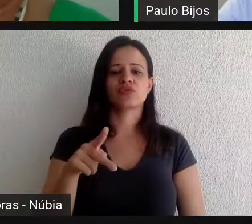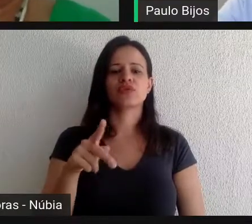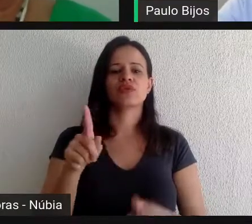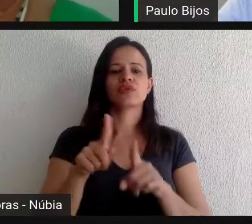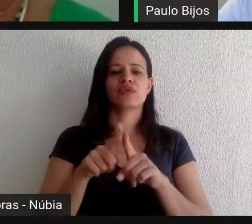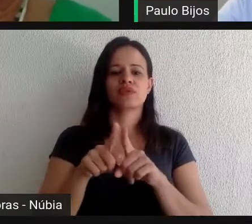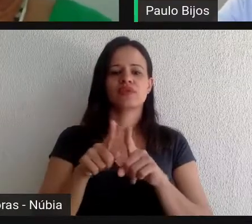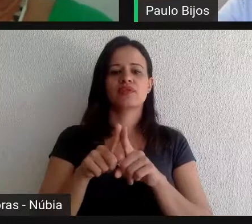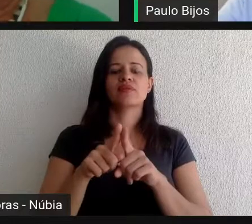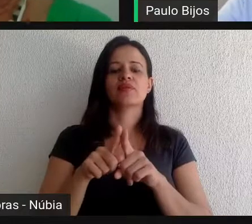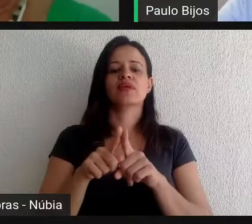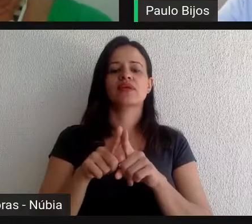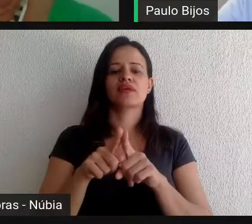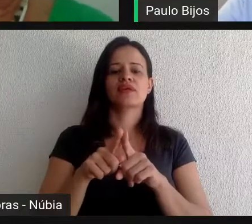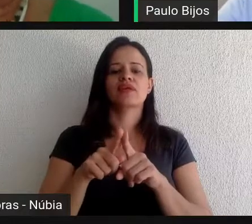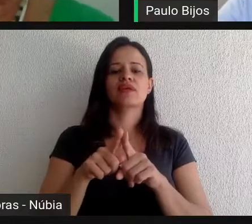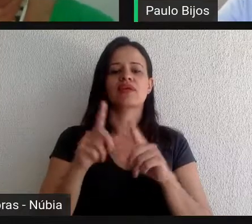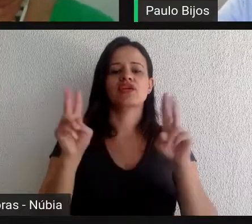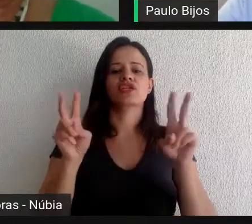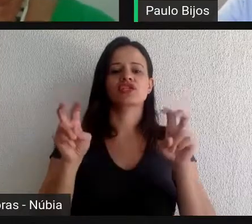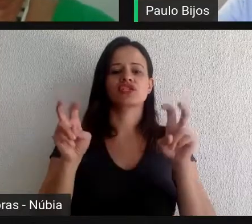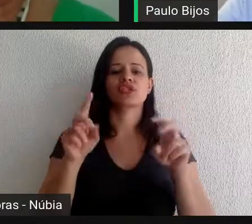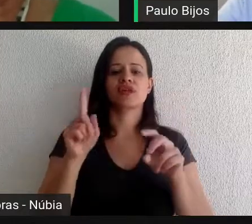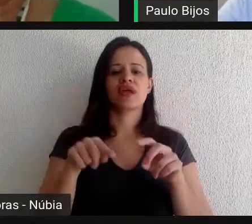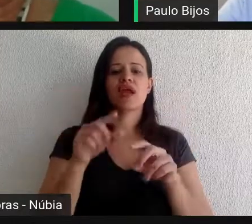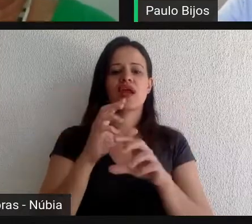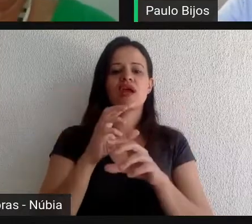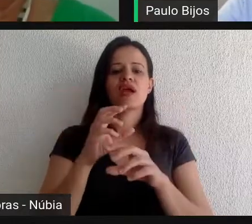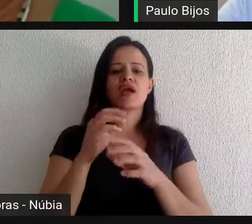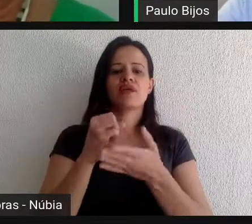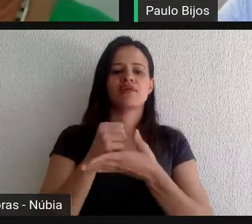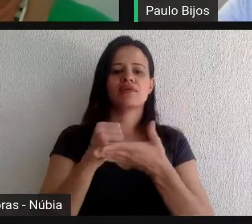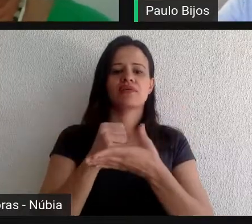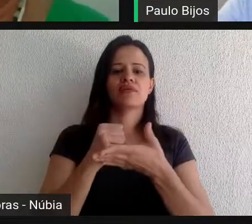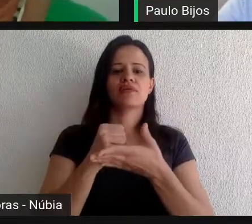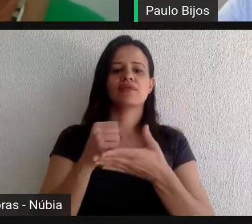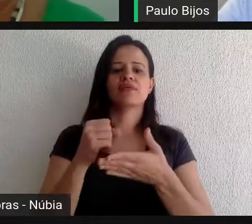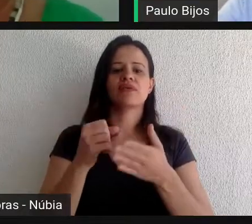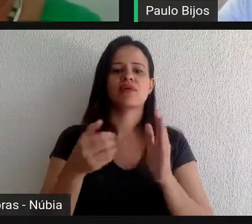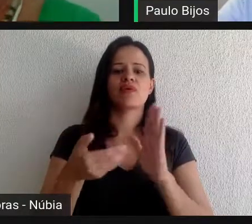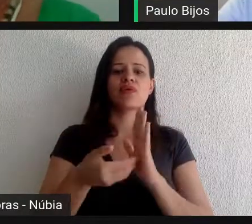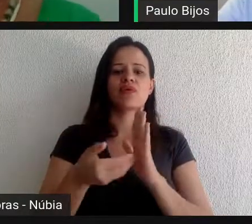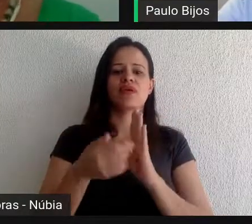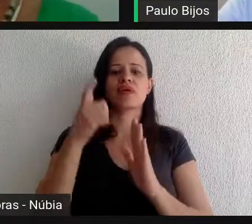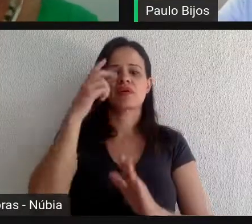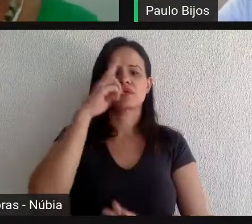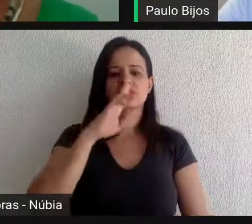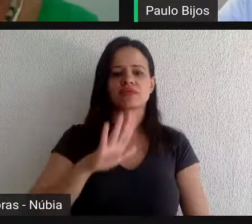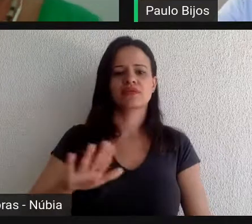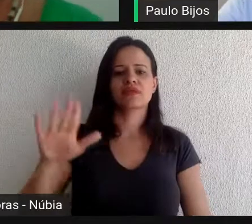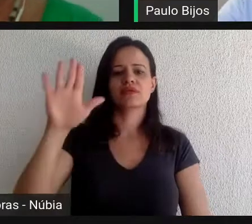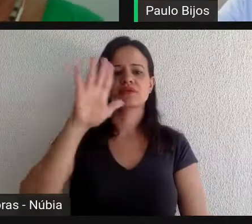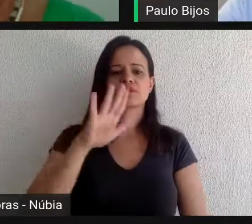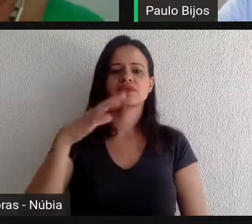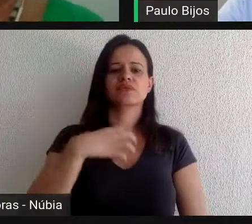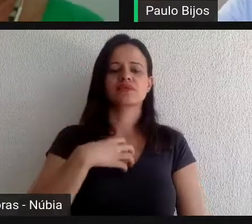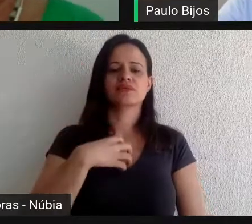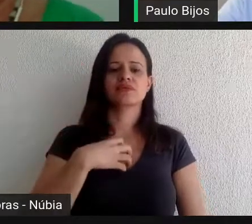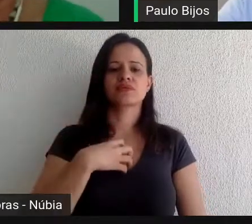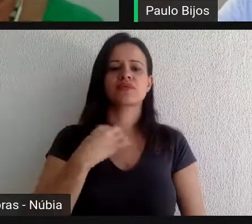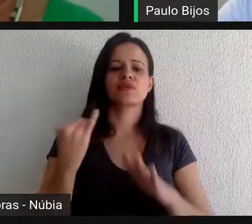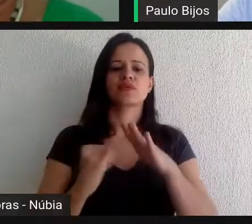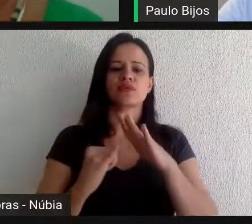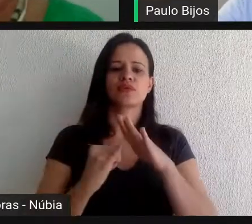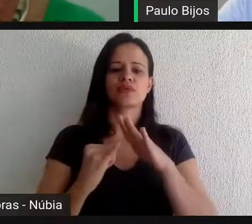mestrado profissional. O título é Orçamentação por Desempenho no Congresso Nacional, Incentivos Institucionais